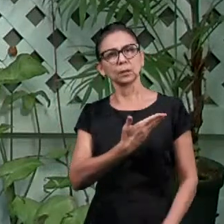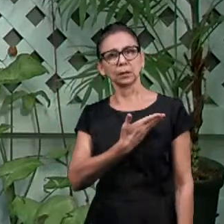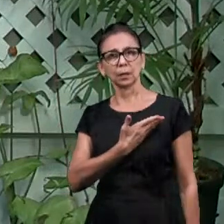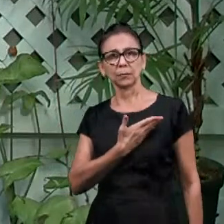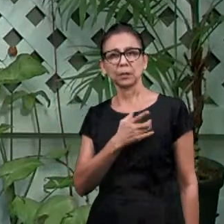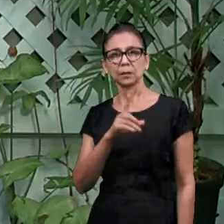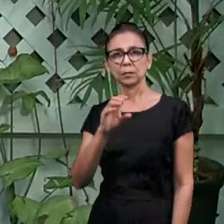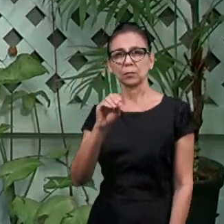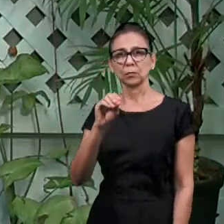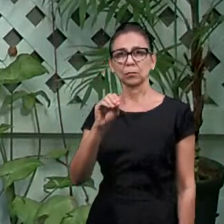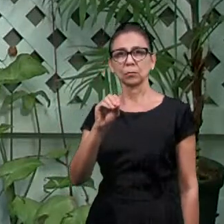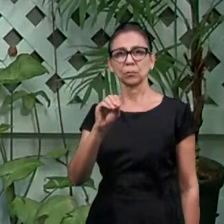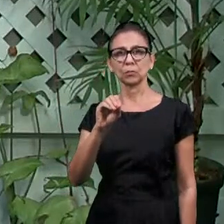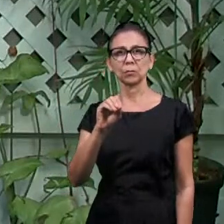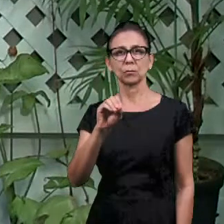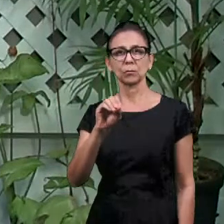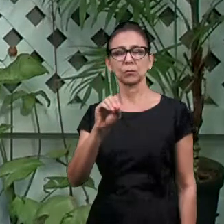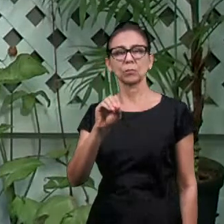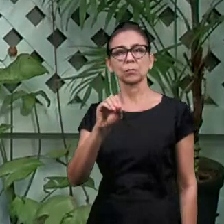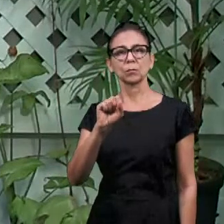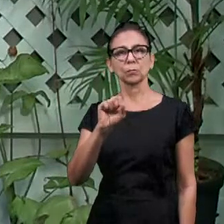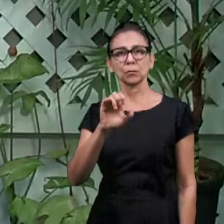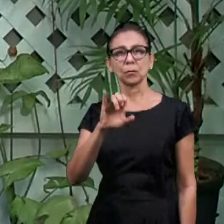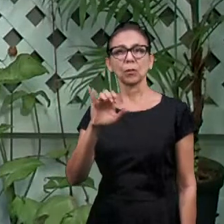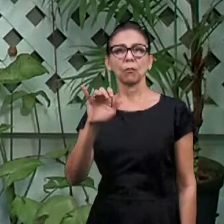pouco enfermo, dados seus